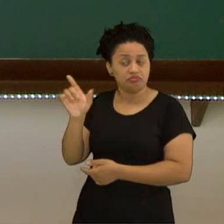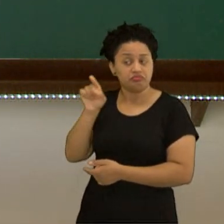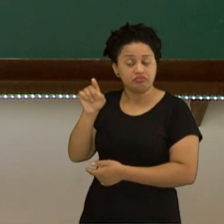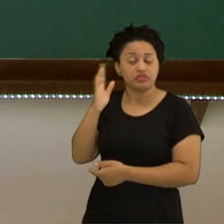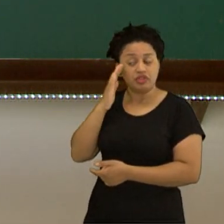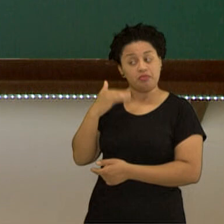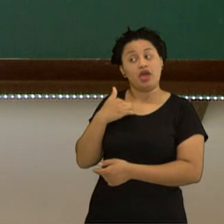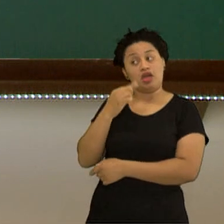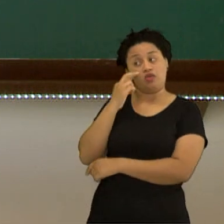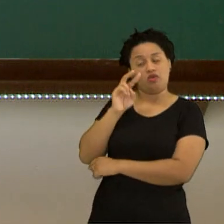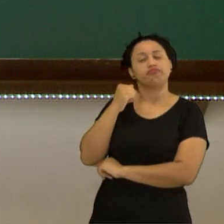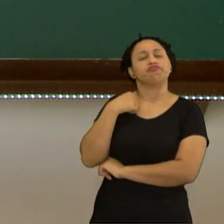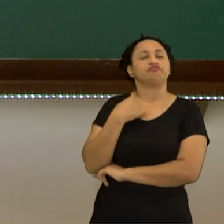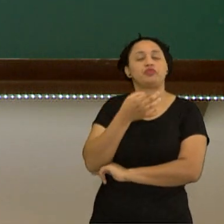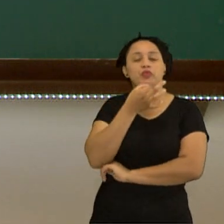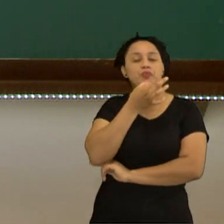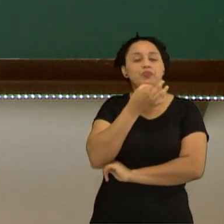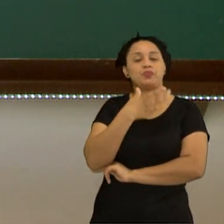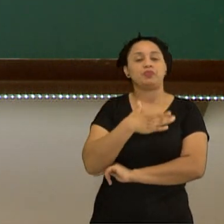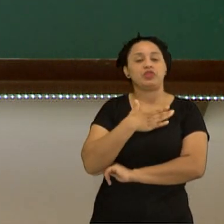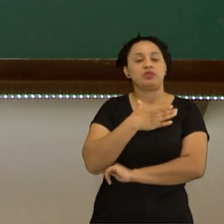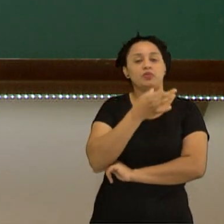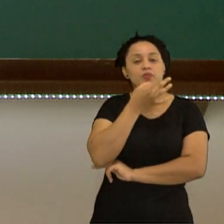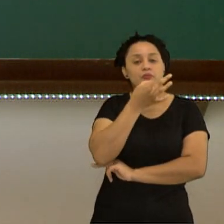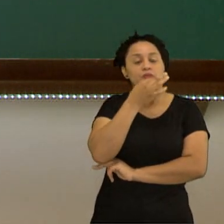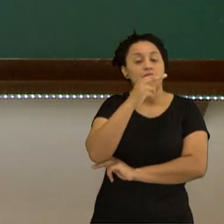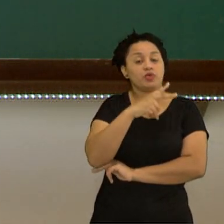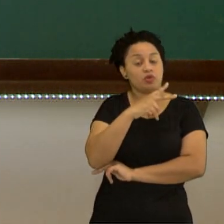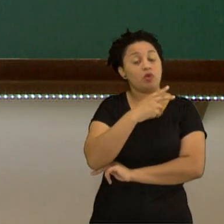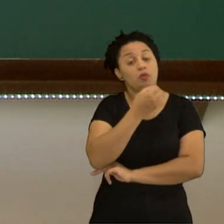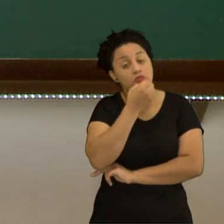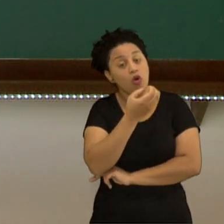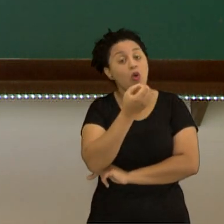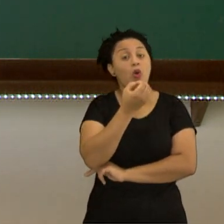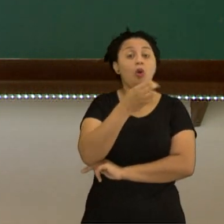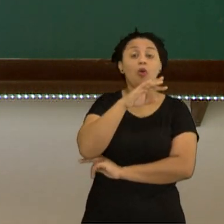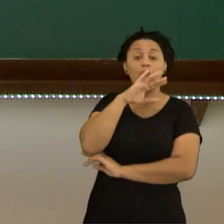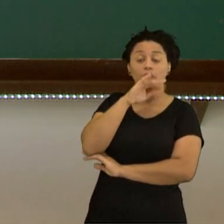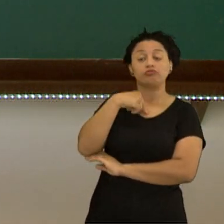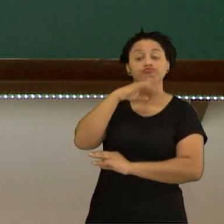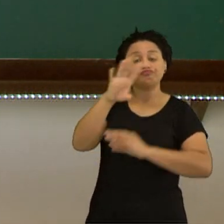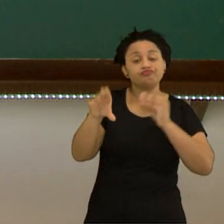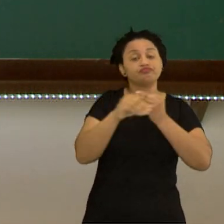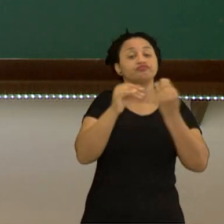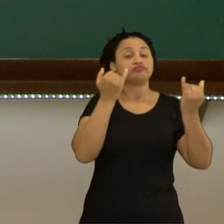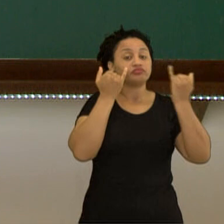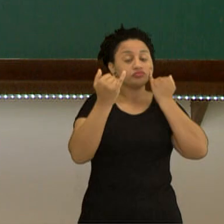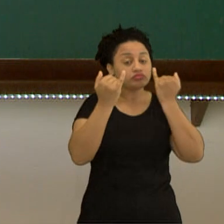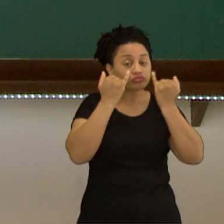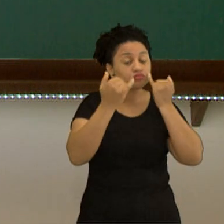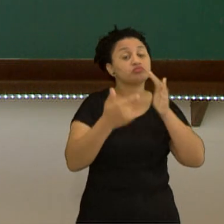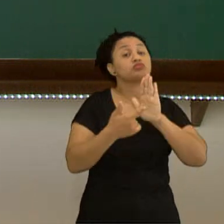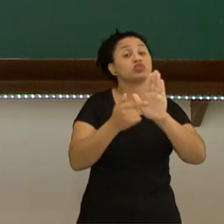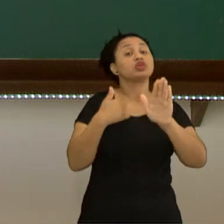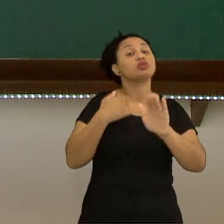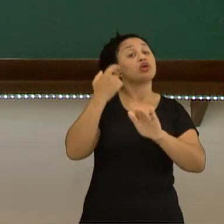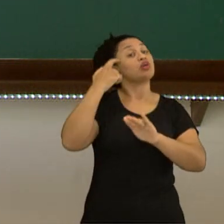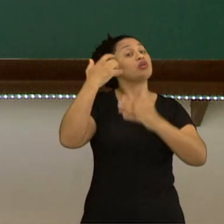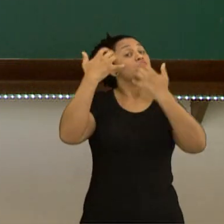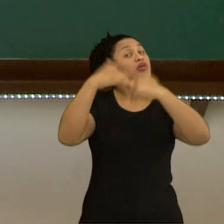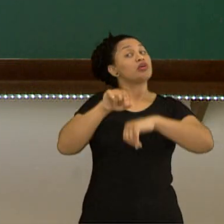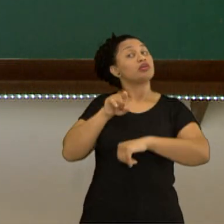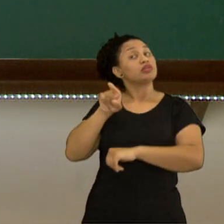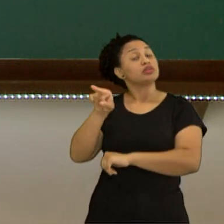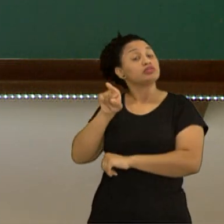tece um comentário positivo ou negativo, acrescentando informações, dizendo o que ela pensa sobre